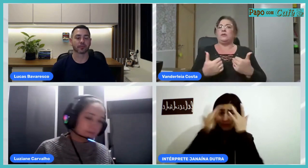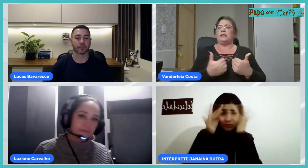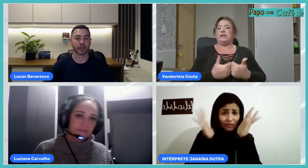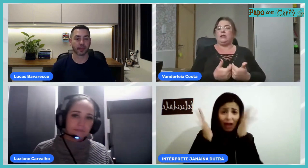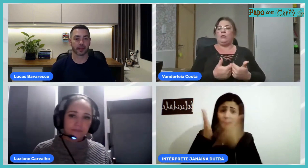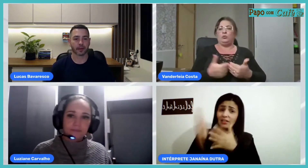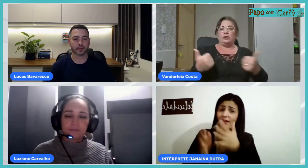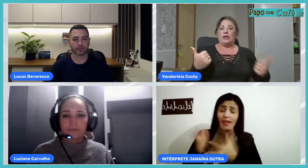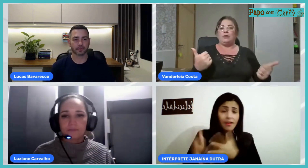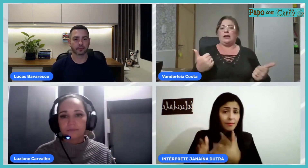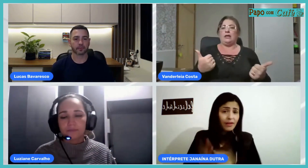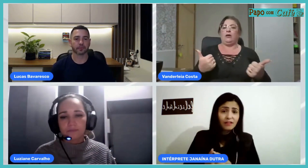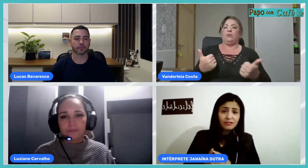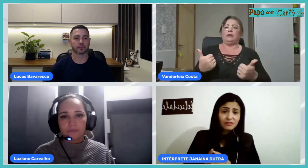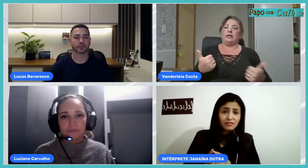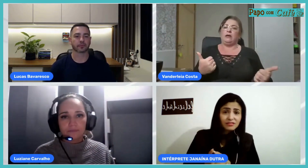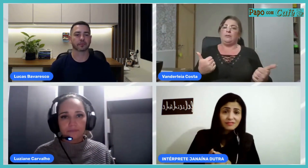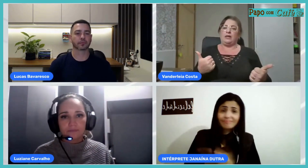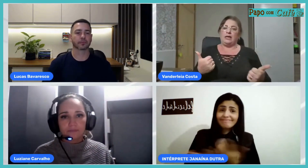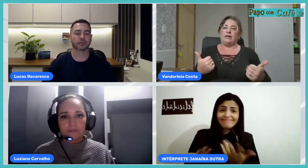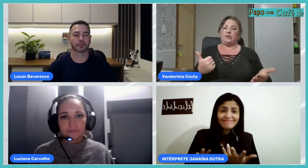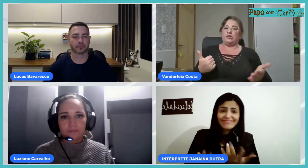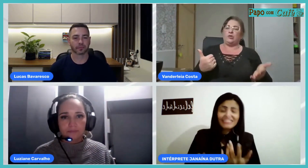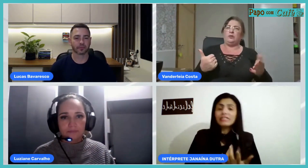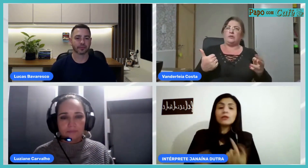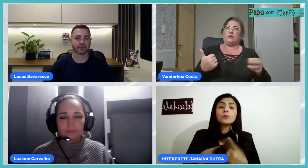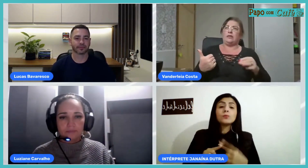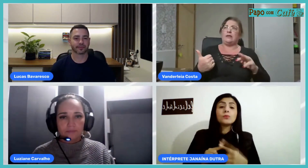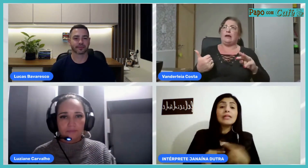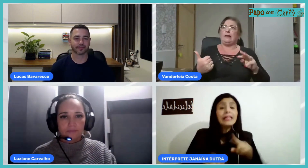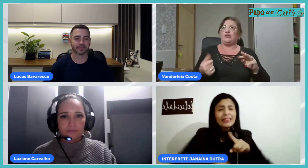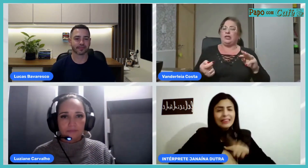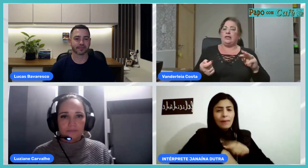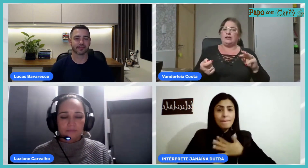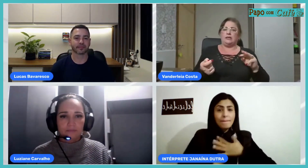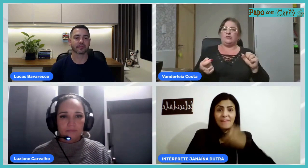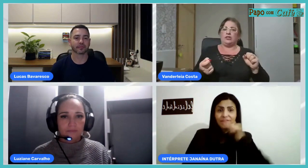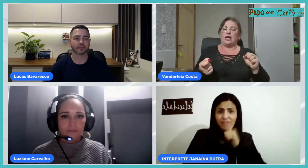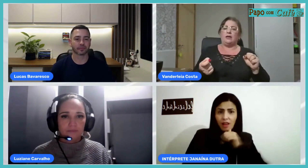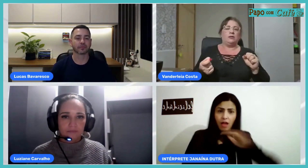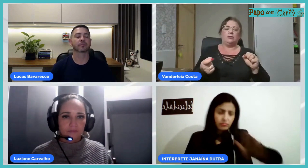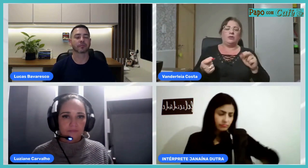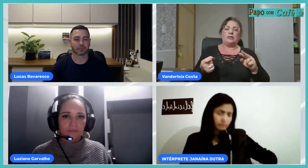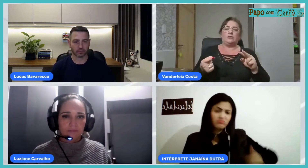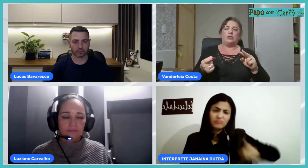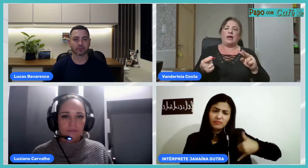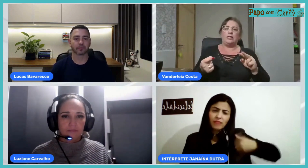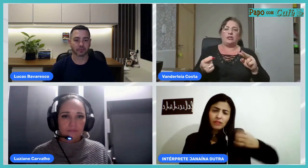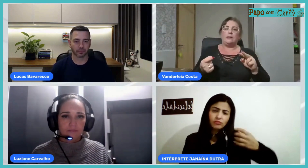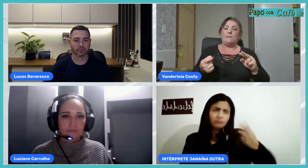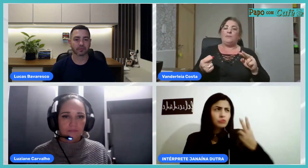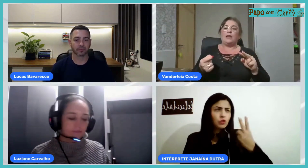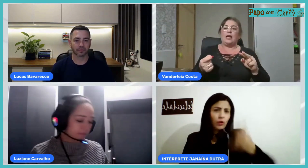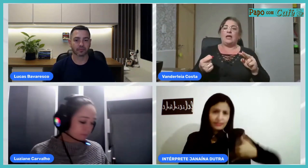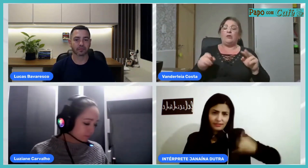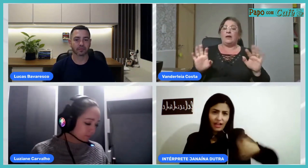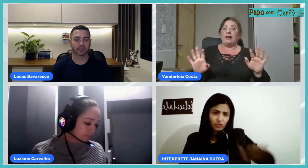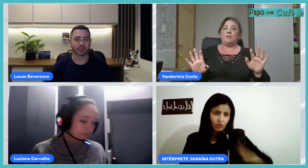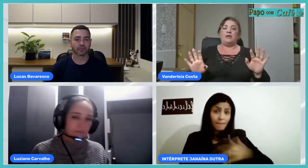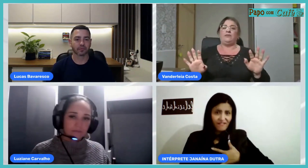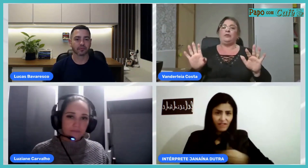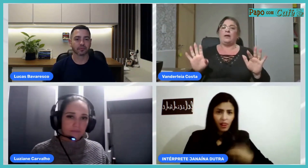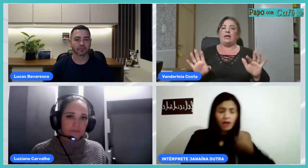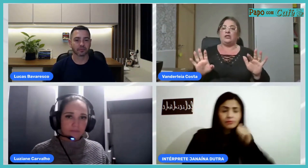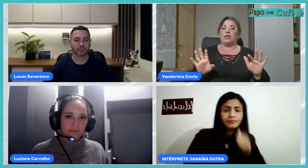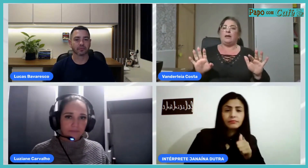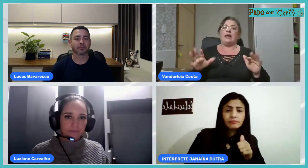que eu costumo dizer assim, que no tempo que quando a Carol era pequena, que a gente descobriu a surdez dela, ela tinha 2 anos de idade, né? Eu